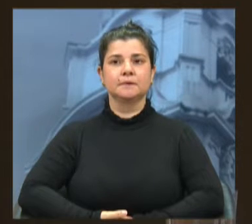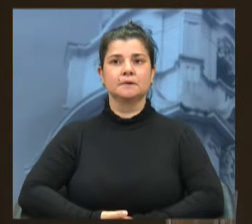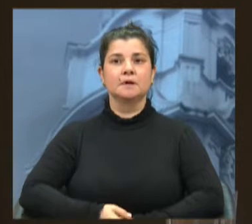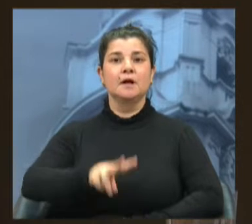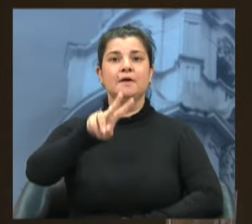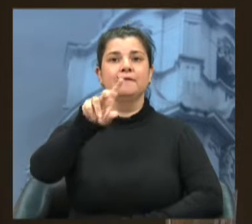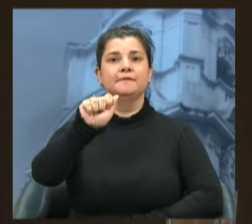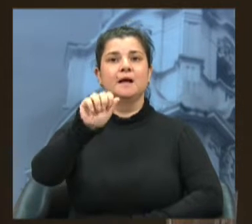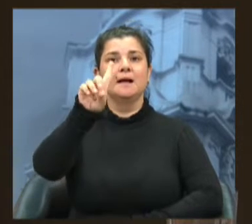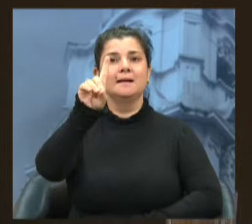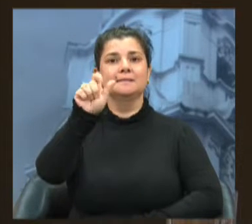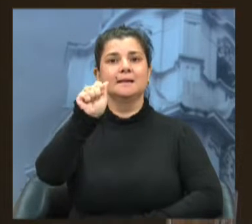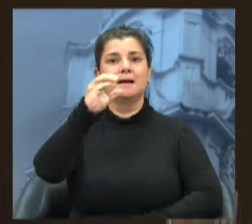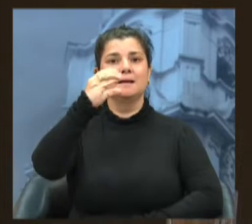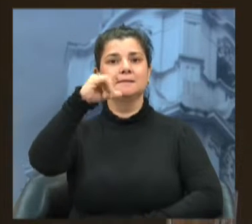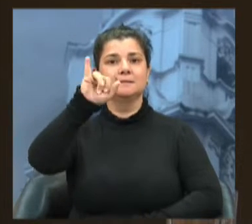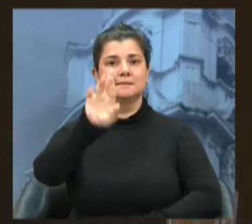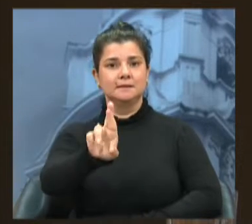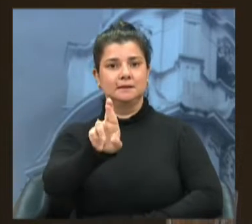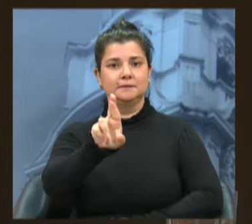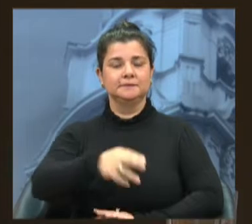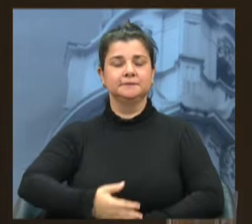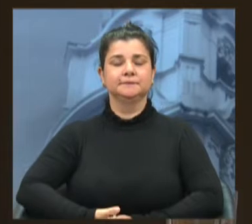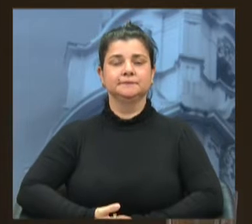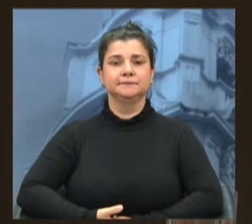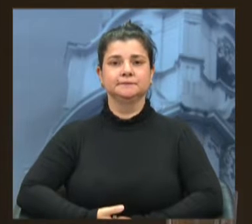Vadacir Ferraz de Lima.